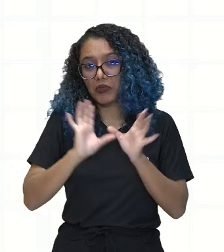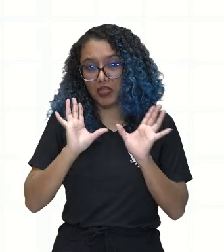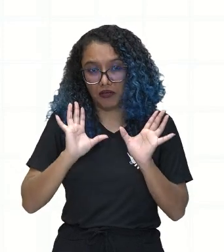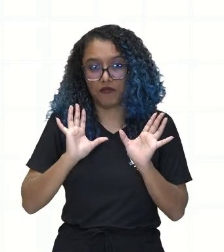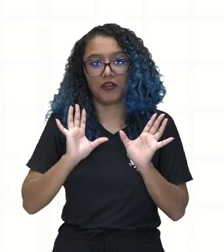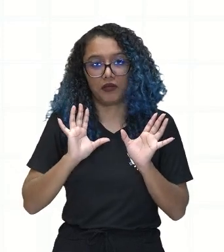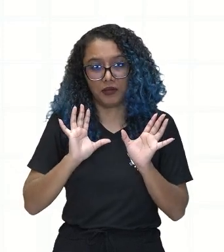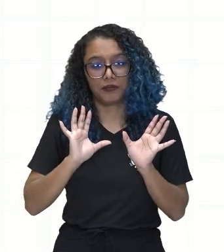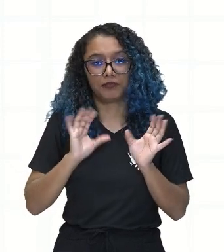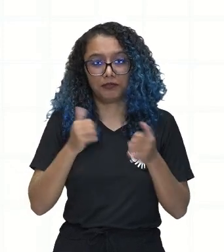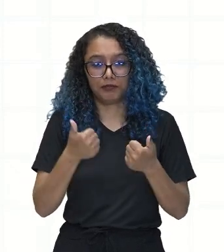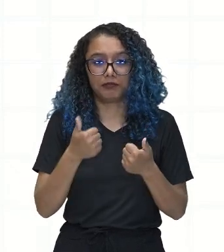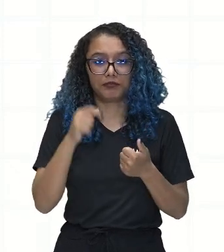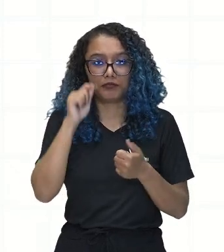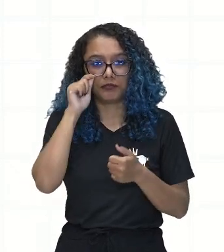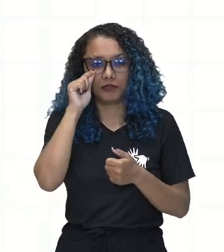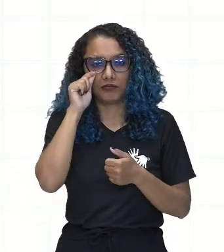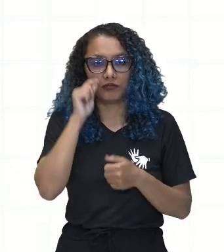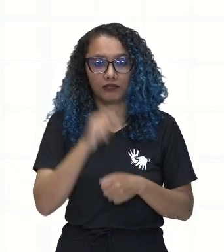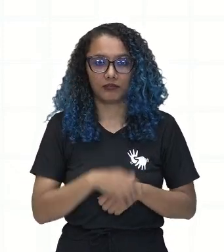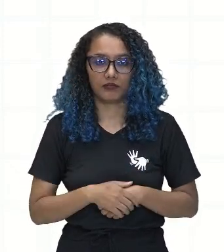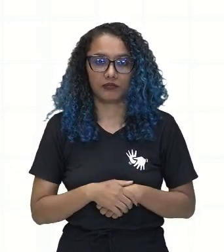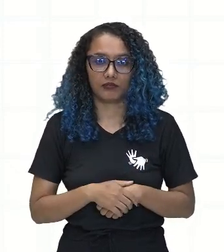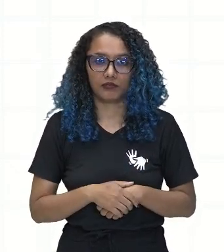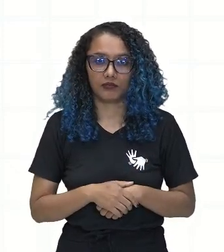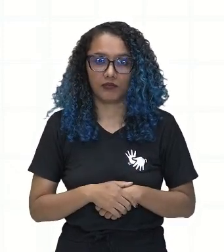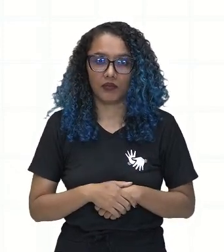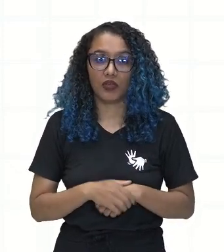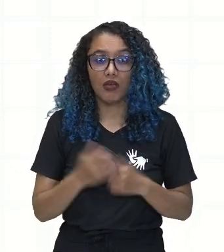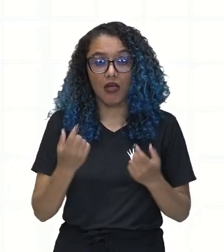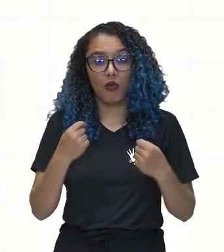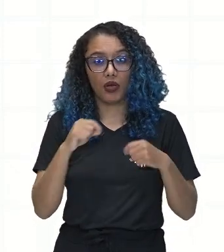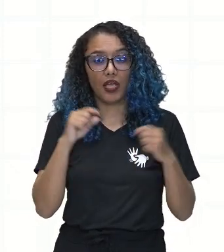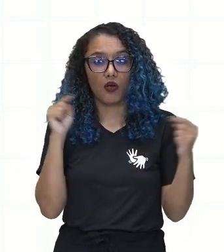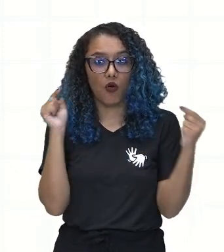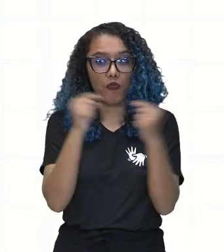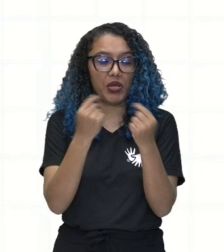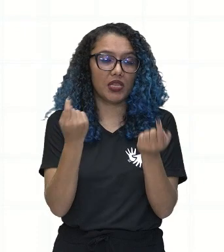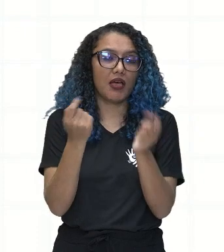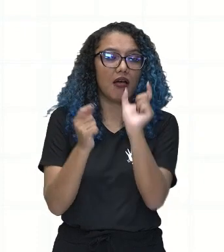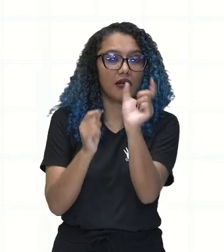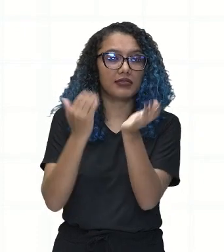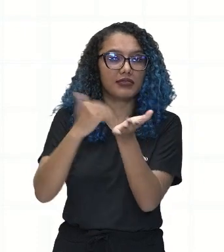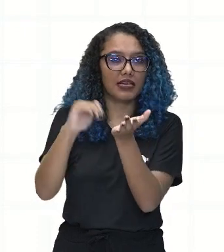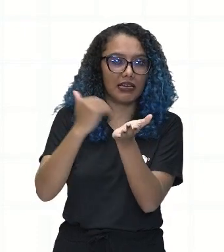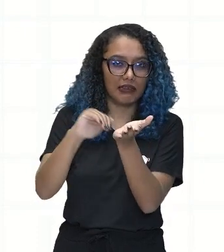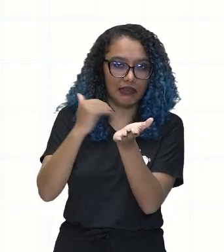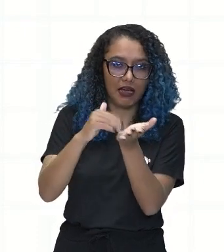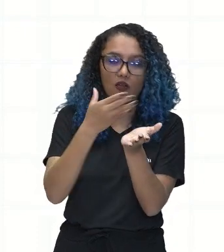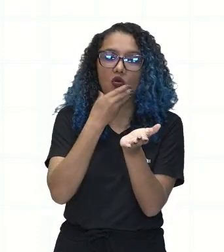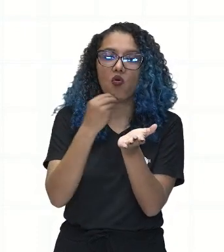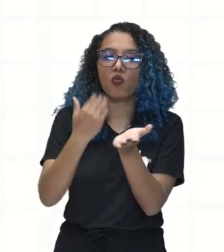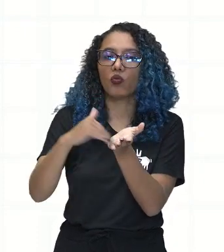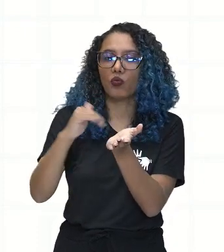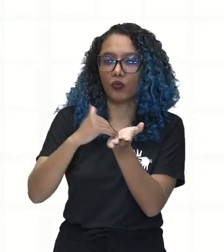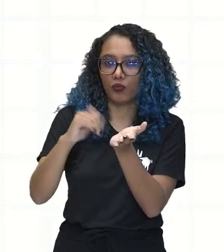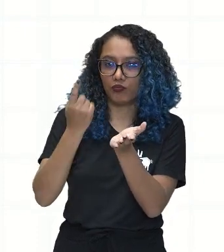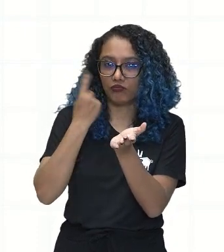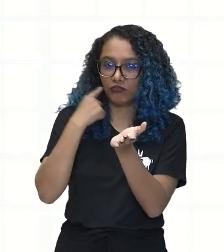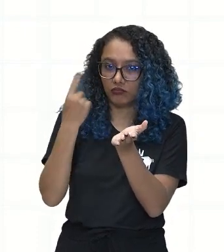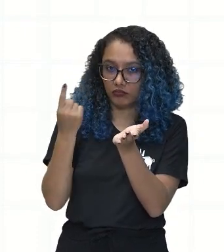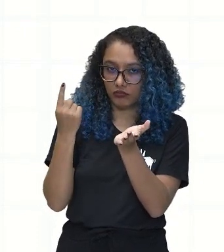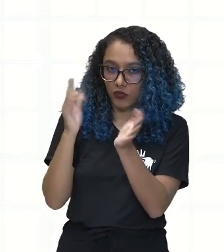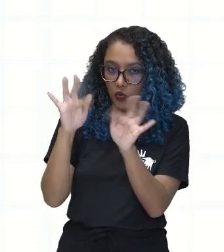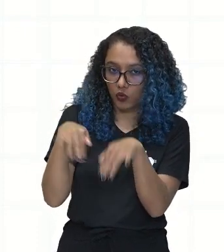Né? Muito bem. Então, vamos lá. Concordaria aqui com o secretário, que era o último nome aqui. Tá bom? Aqui, ó.